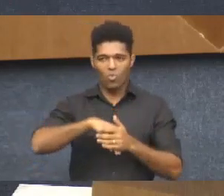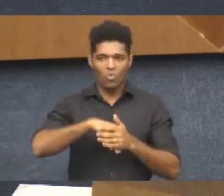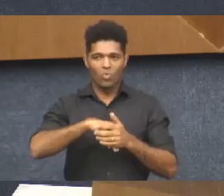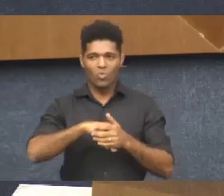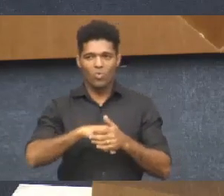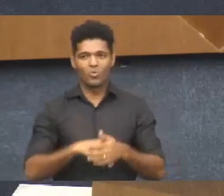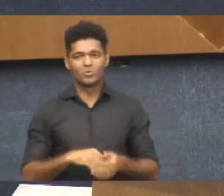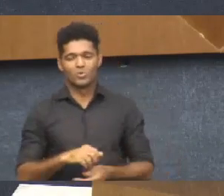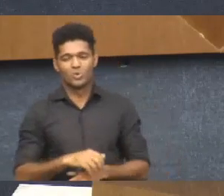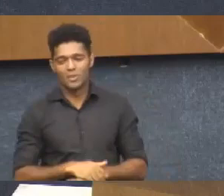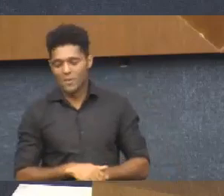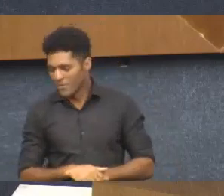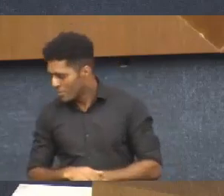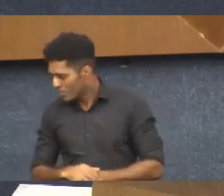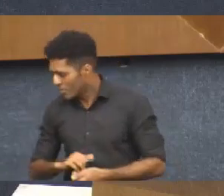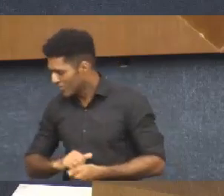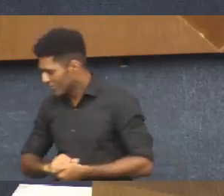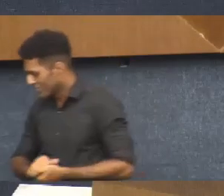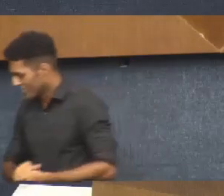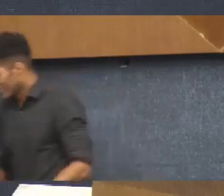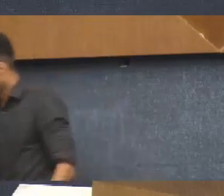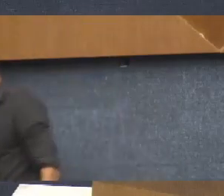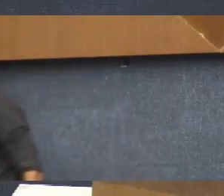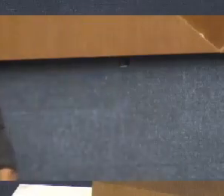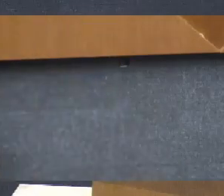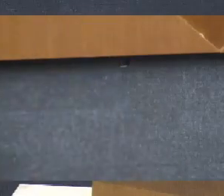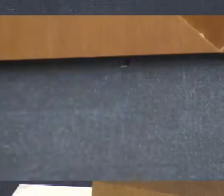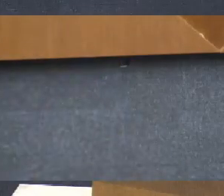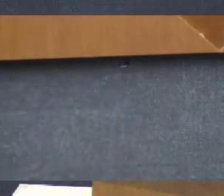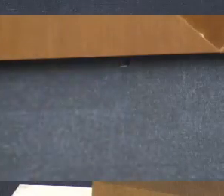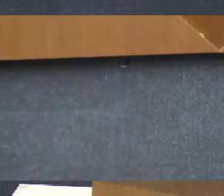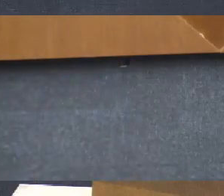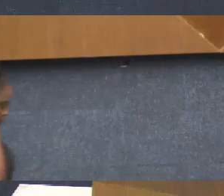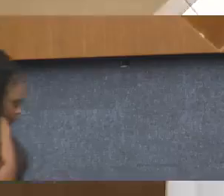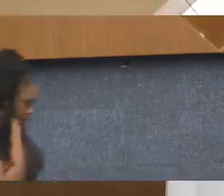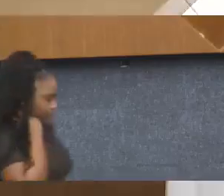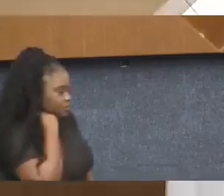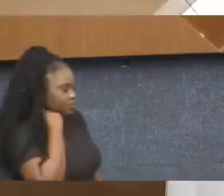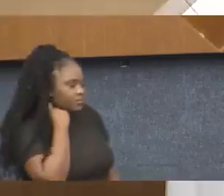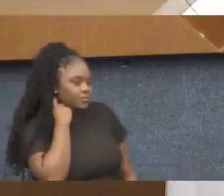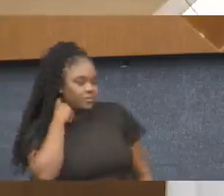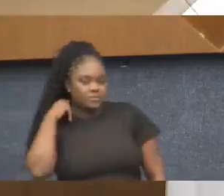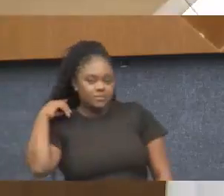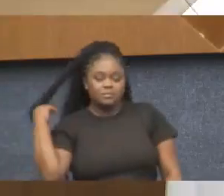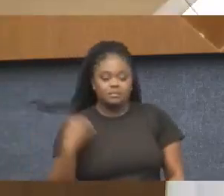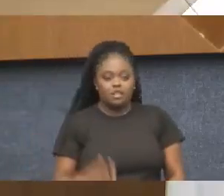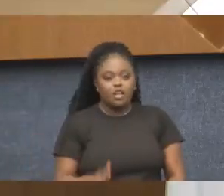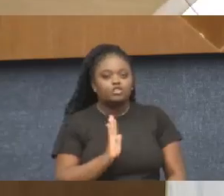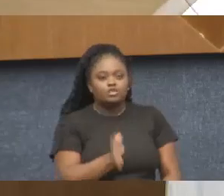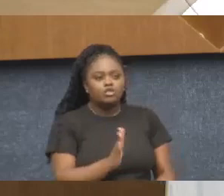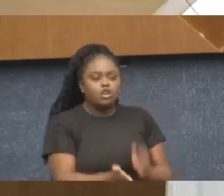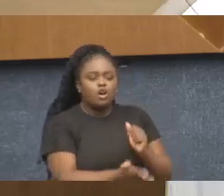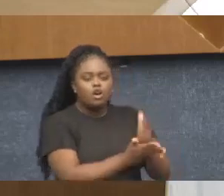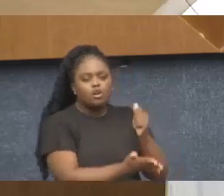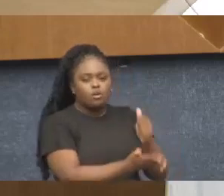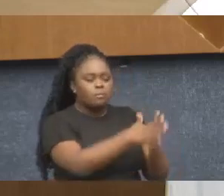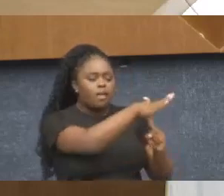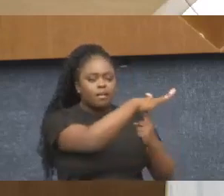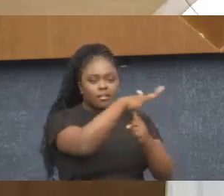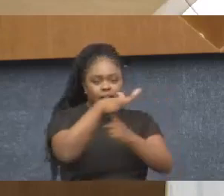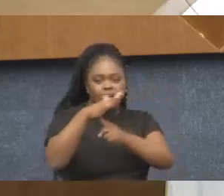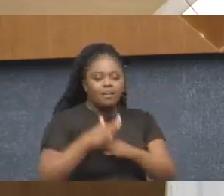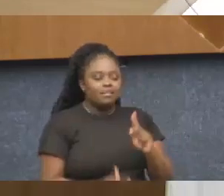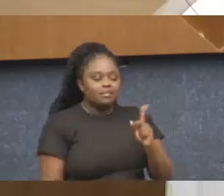8. Foi 1-0, 5-0 e 2-0 os placares. É, eu já comprei uns trem na Feira Hippie, já vi luz de